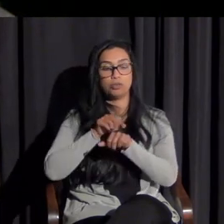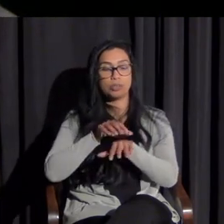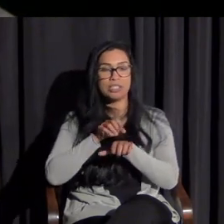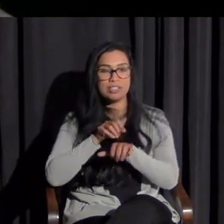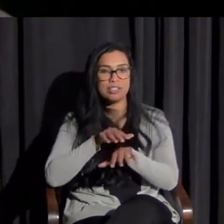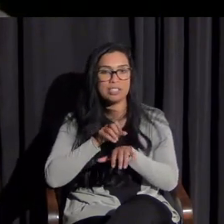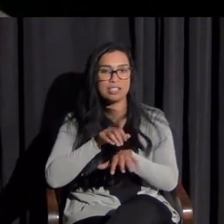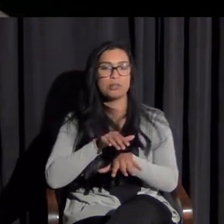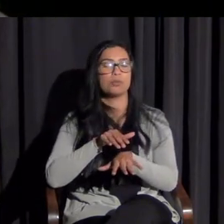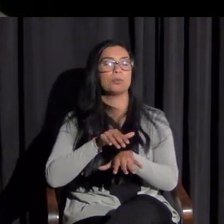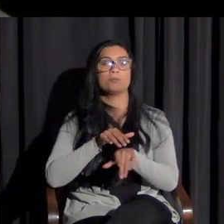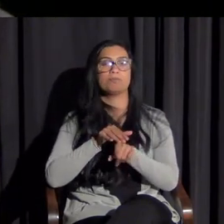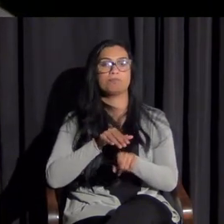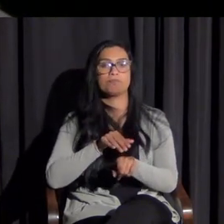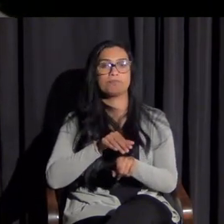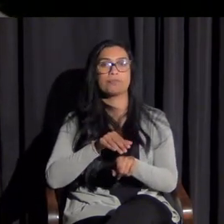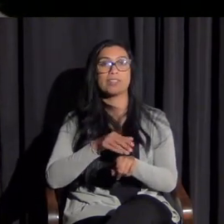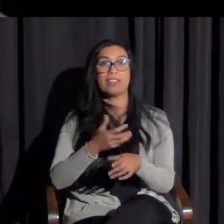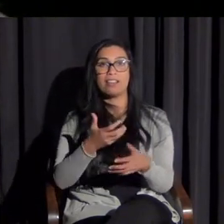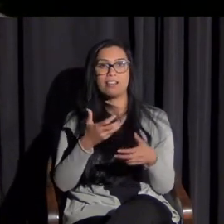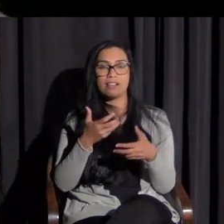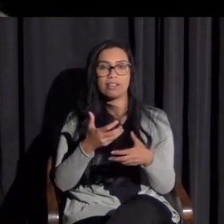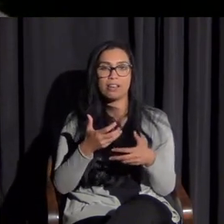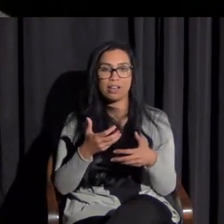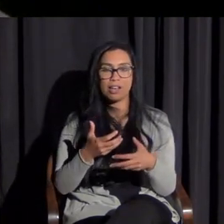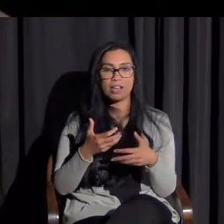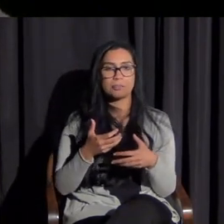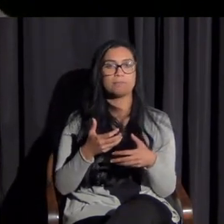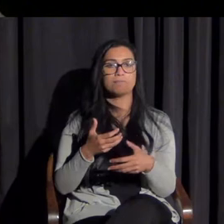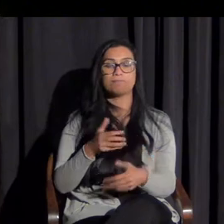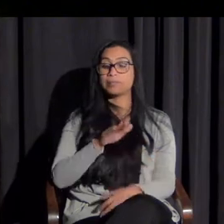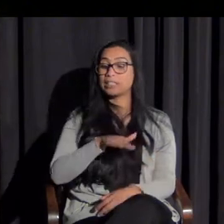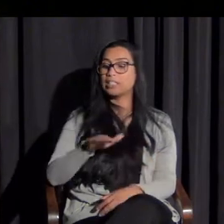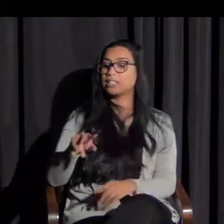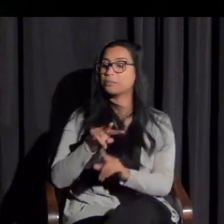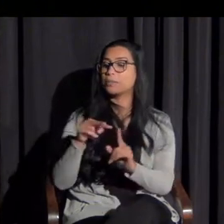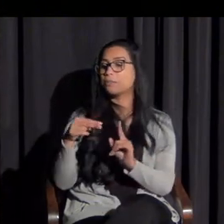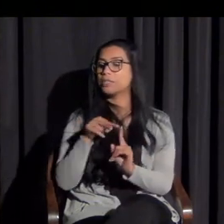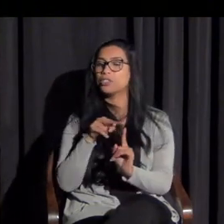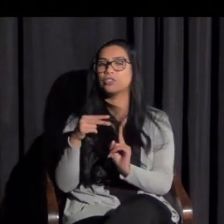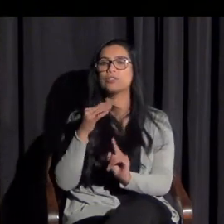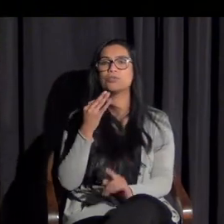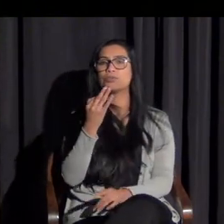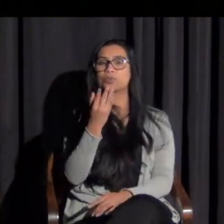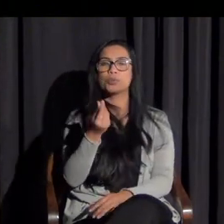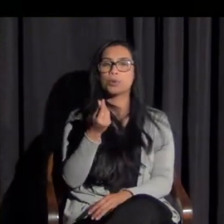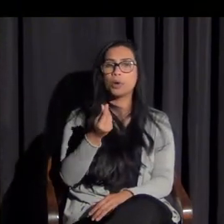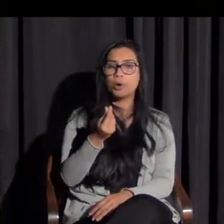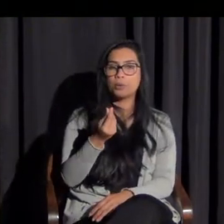fundamental têm sobre essas crianças e as suas famílias? Né?